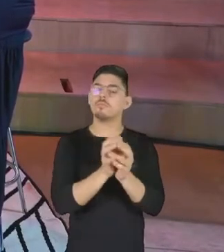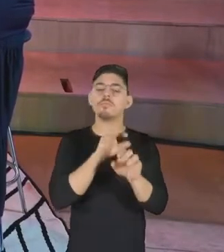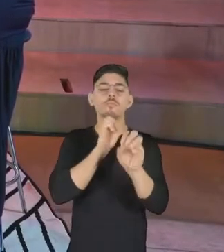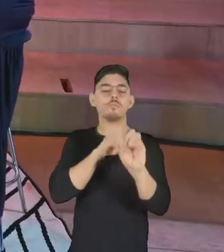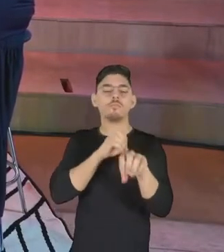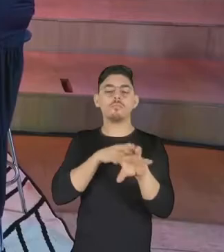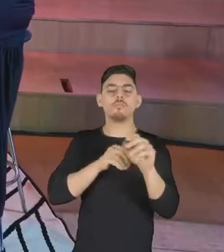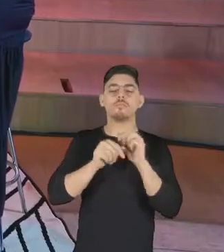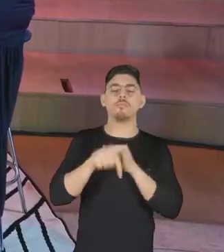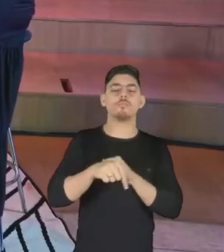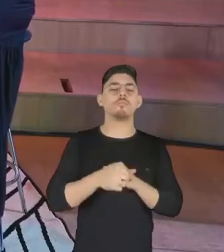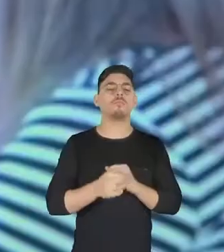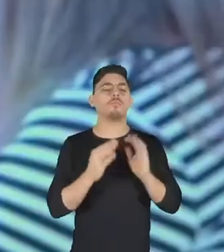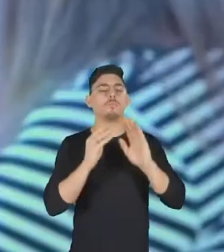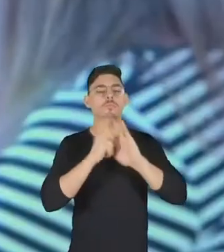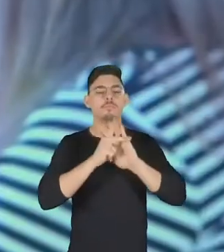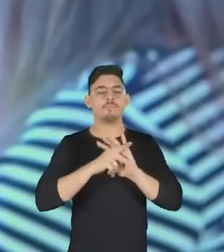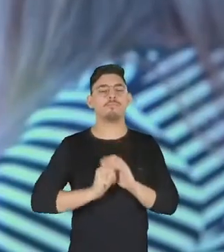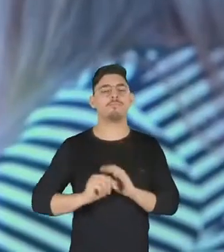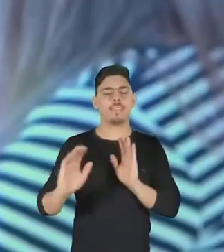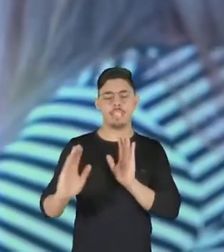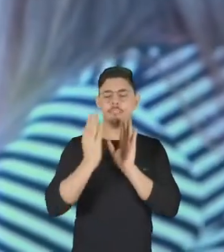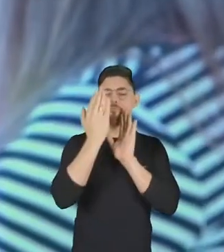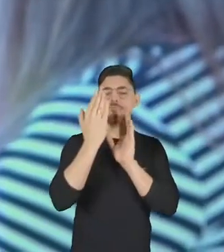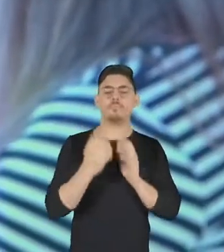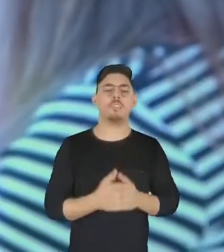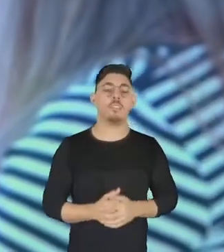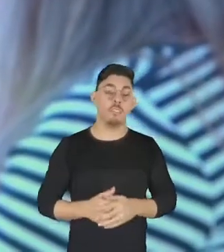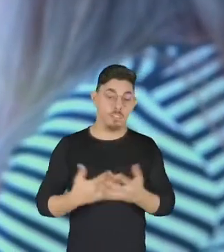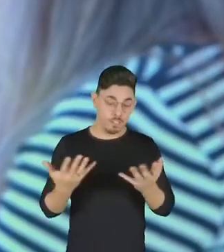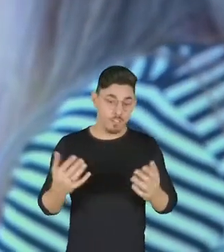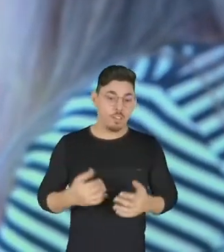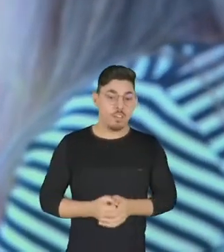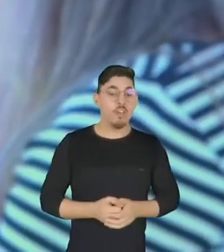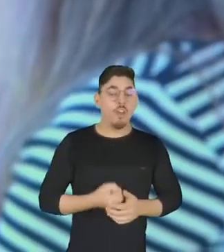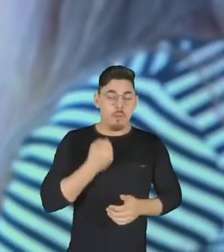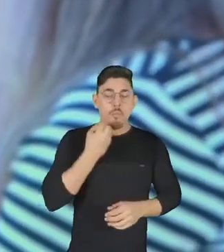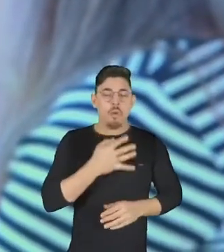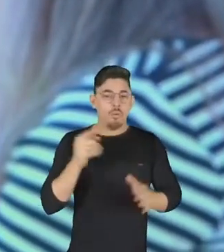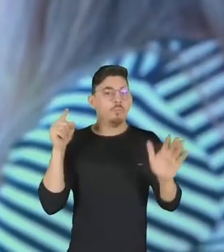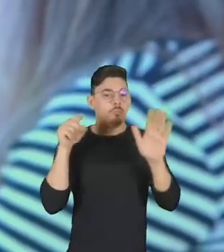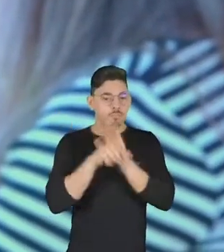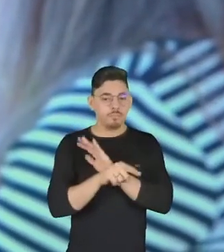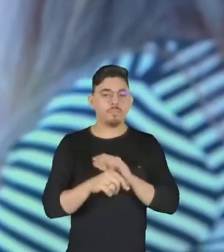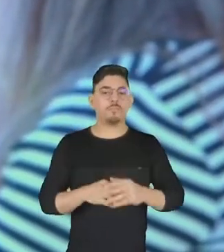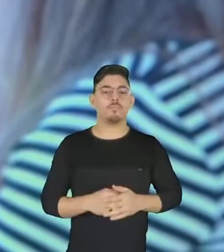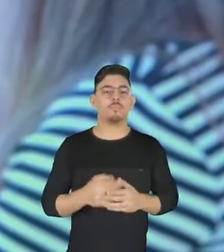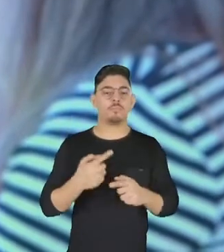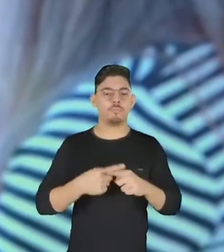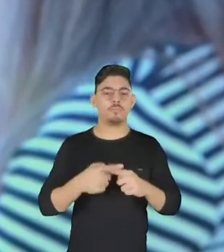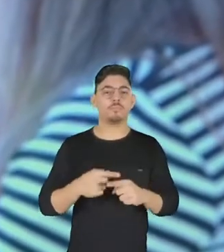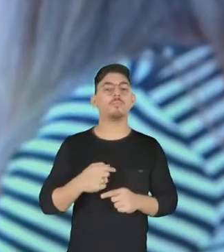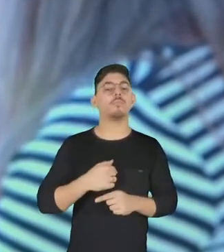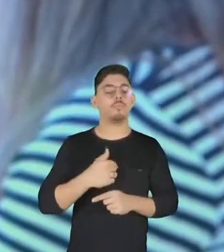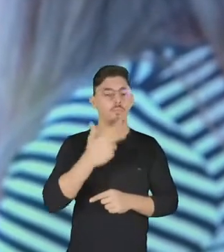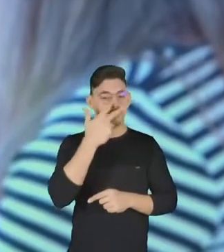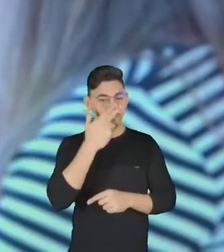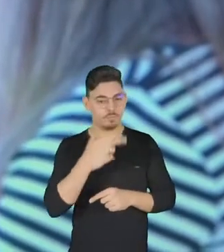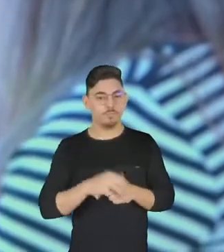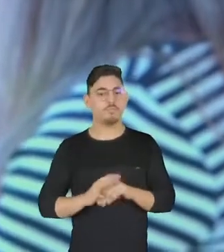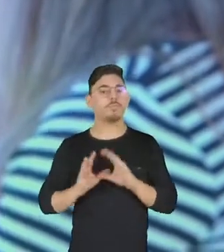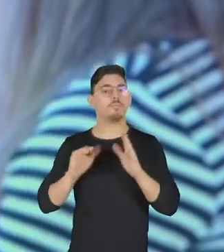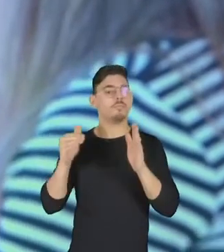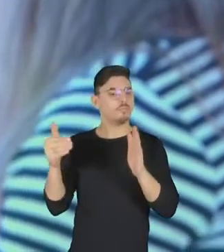igreja enfrentou? Ai, muito boa essa pergunta, porque eu acho que todos nós,